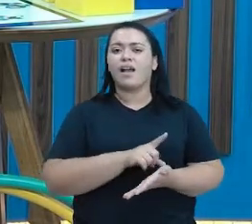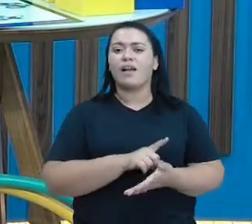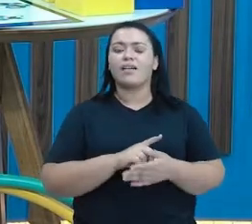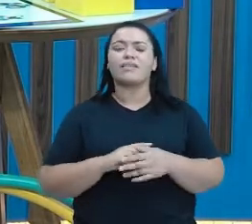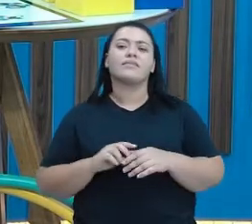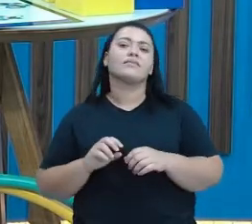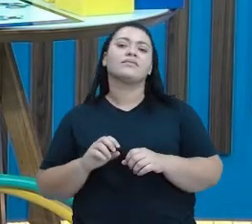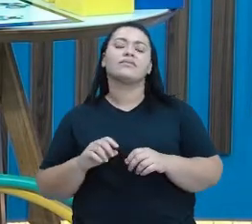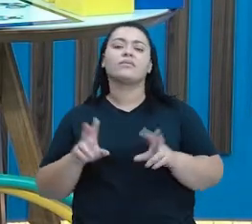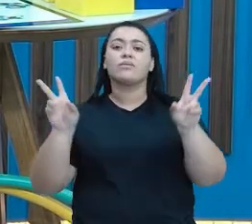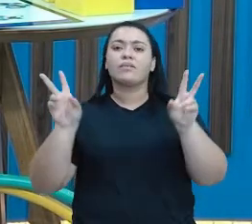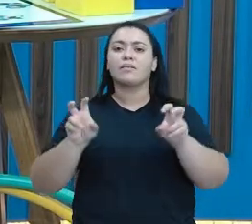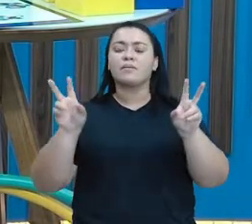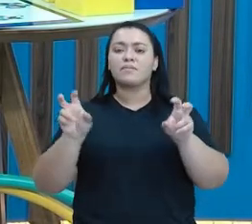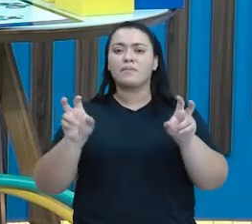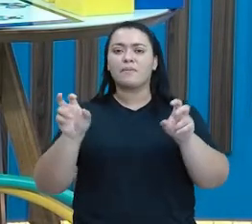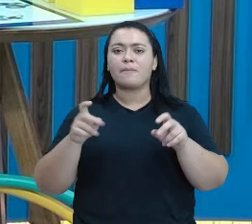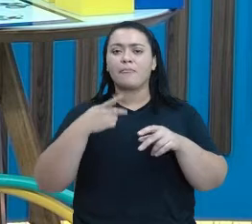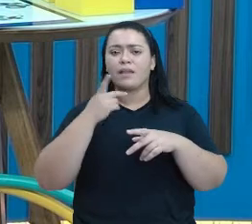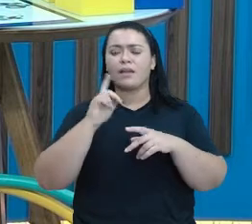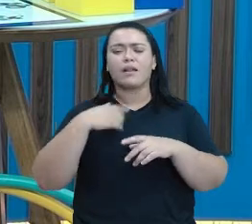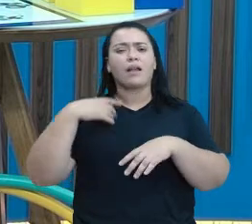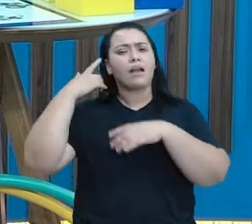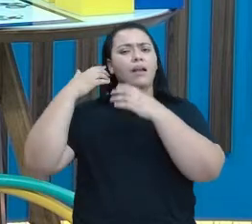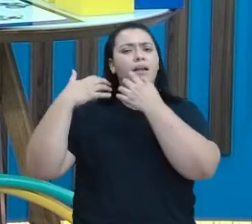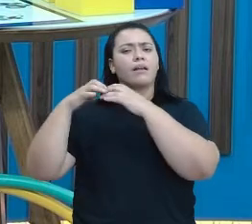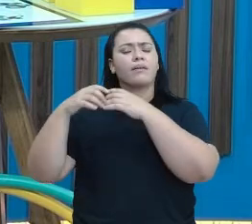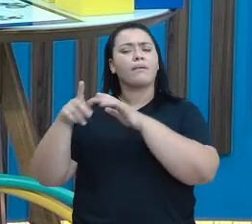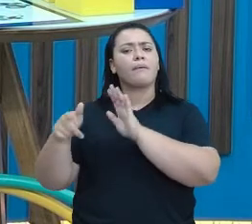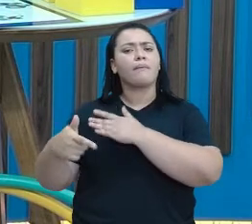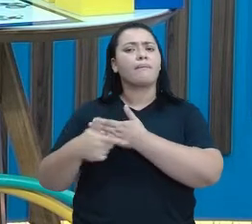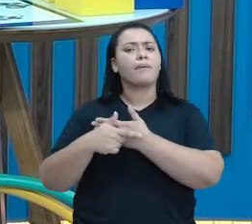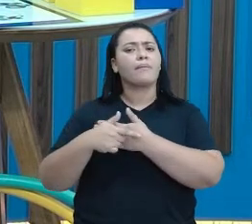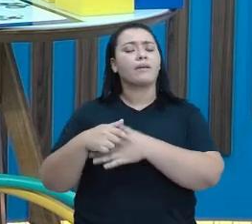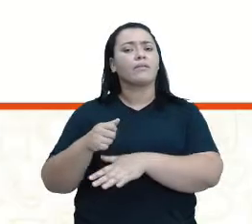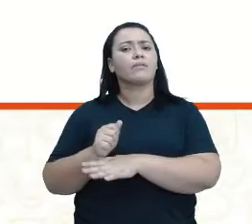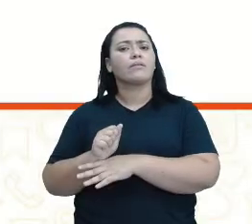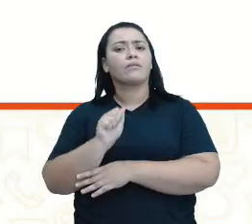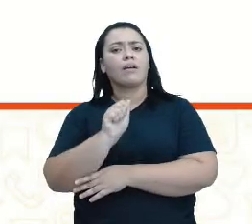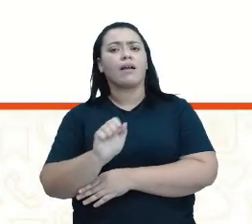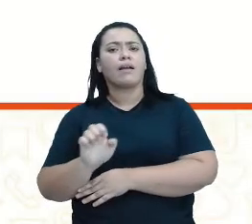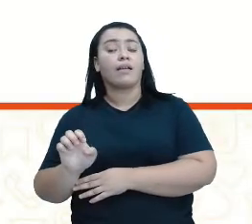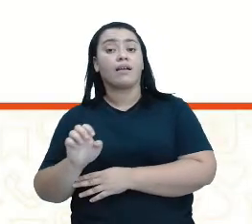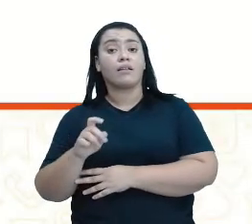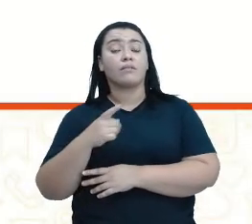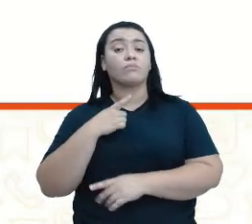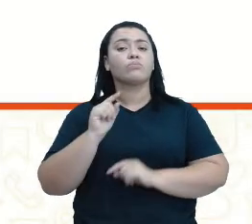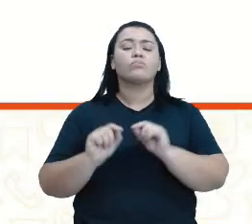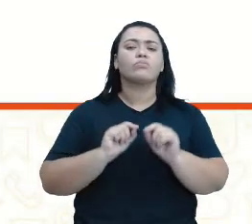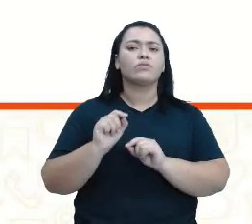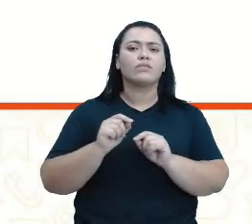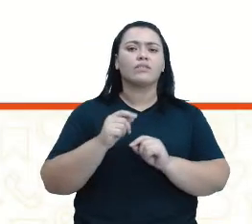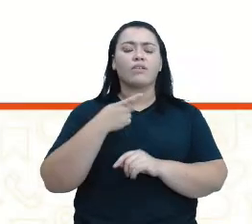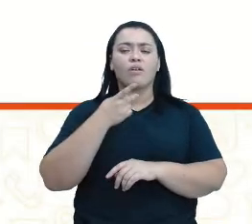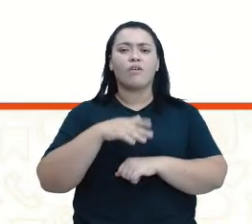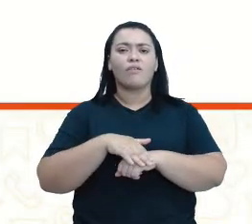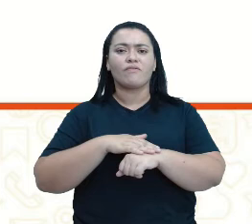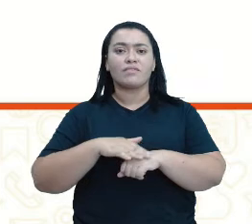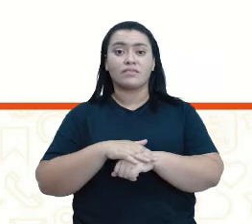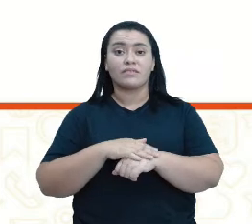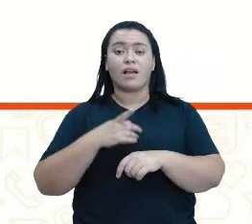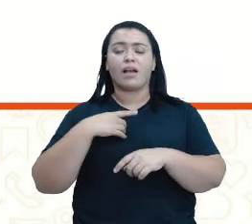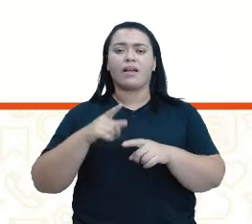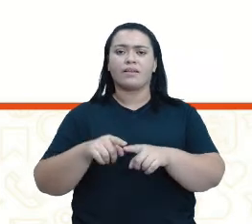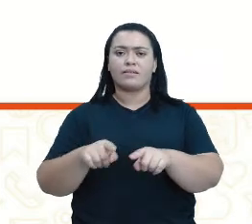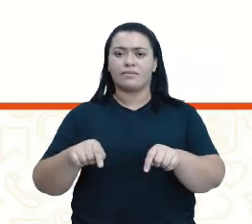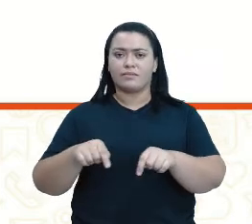temática sobre refletindo o papel do AEE, nós falamos no nosso último encontro sobre a sala de